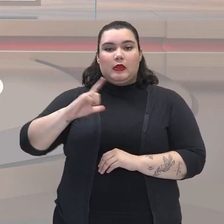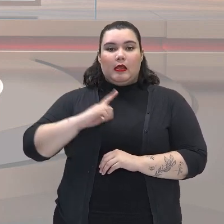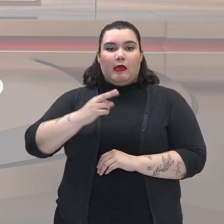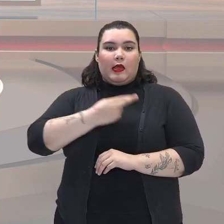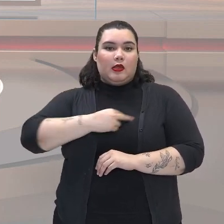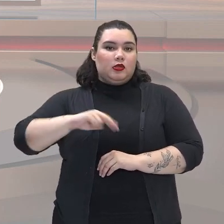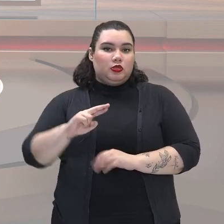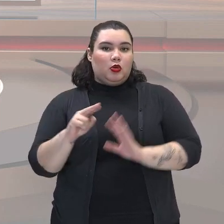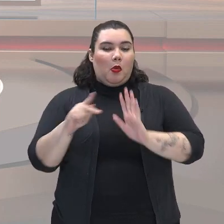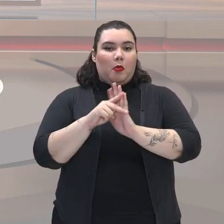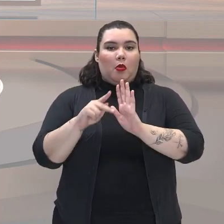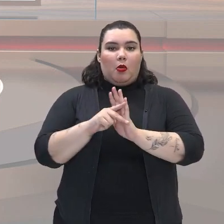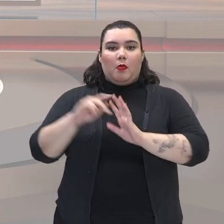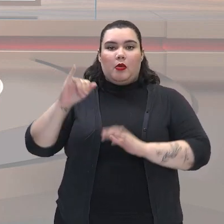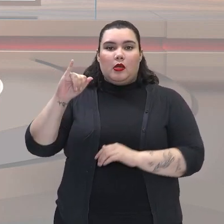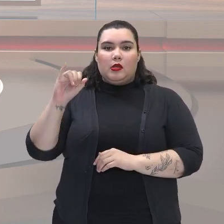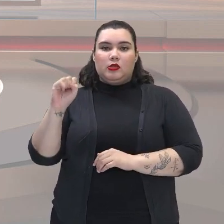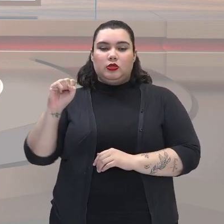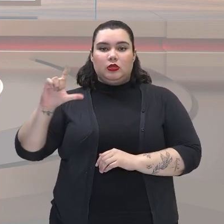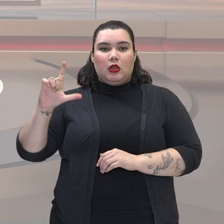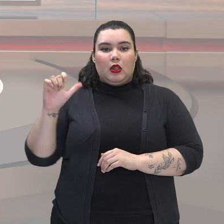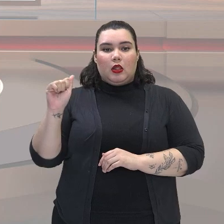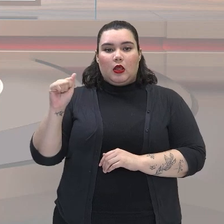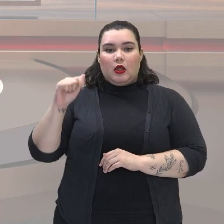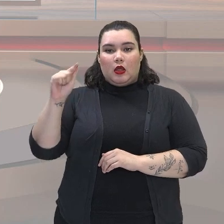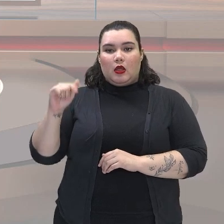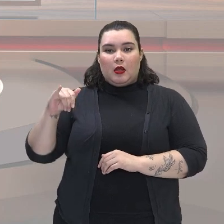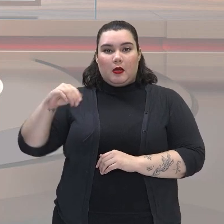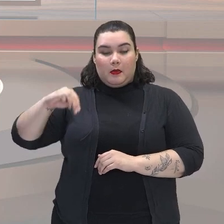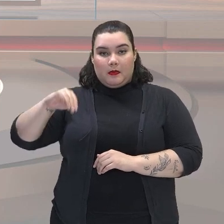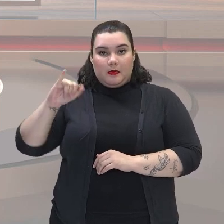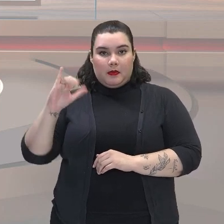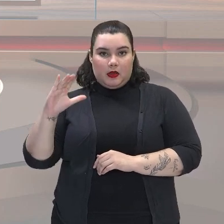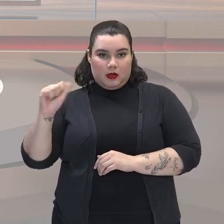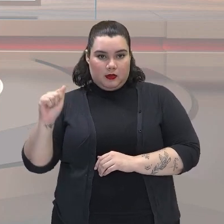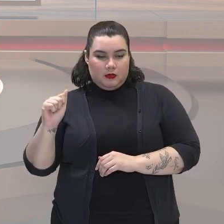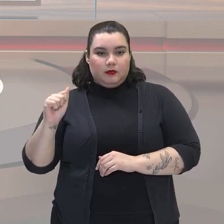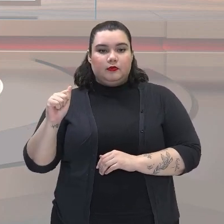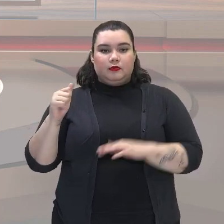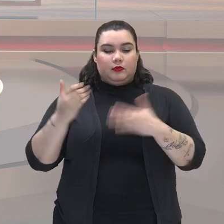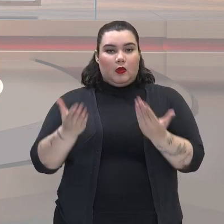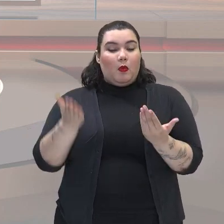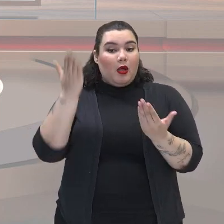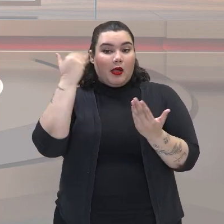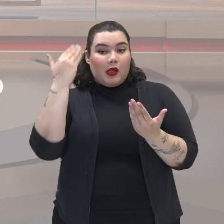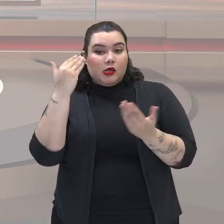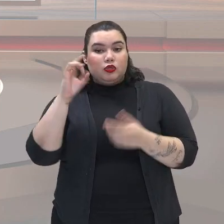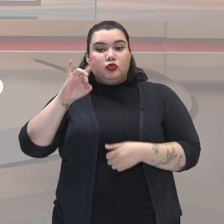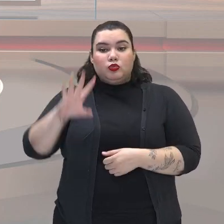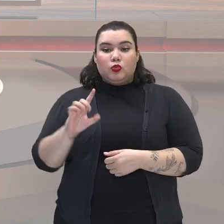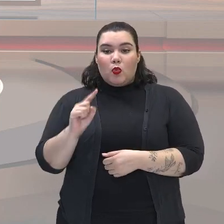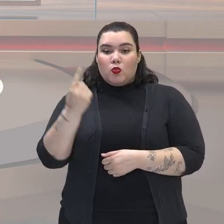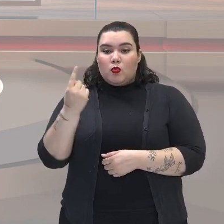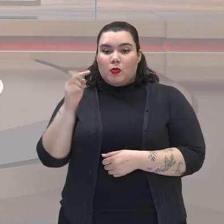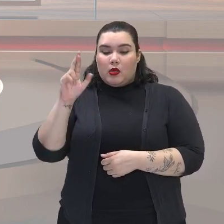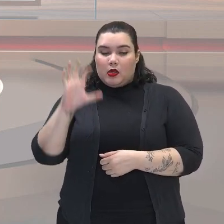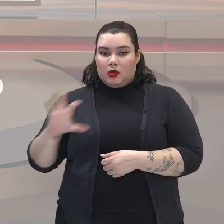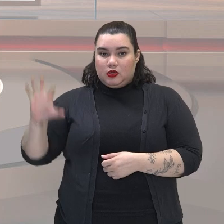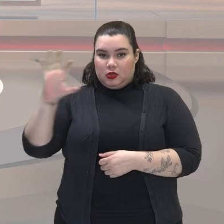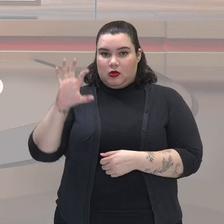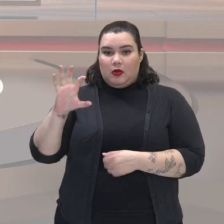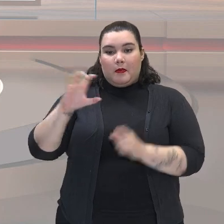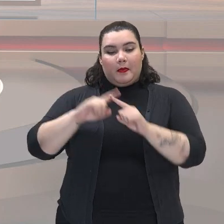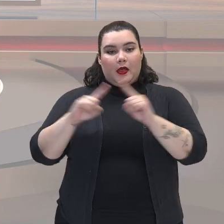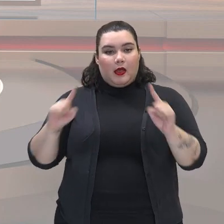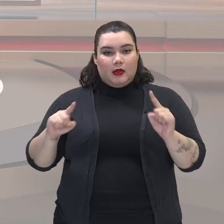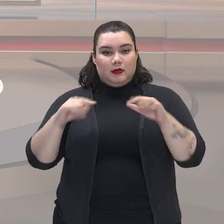Então, antes, Índia e Paquistão representavam, eles eram apenas uma região, né? Mas o que vai acontecer?